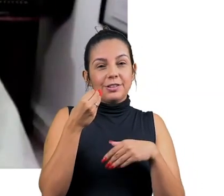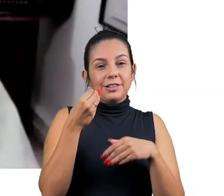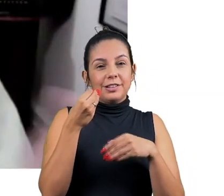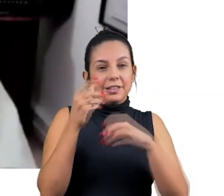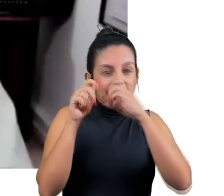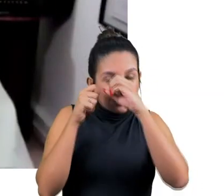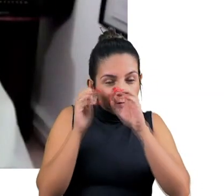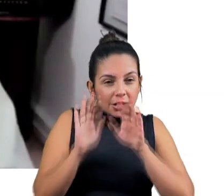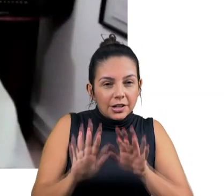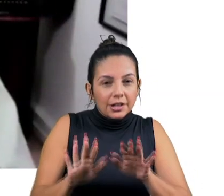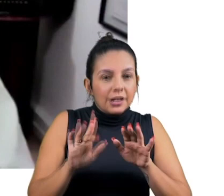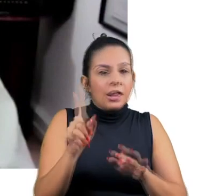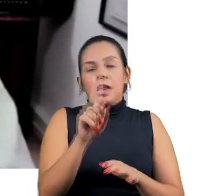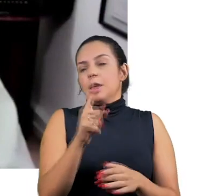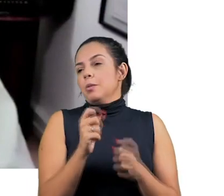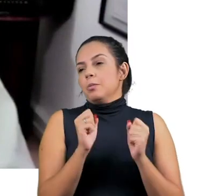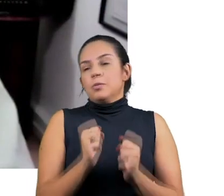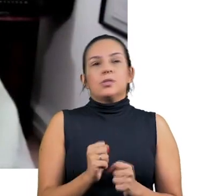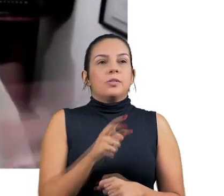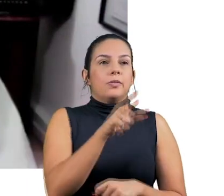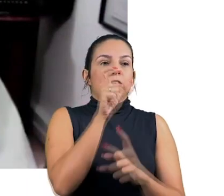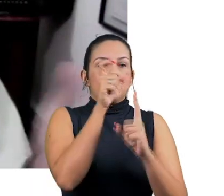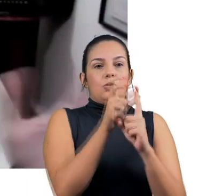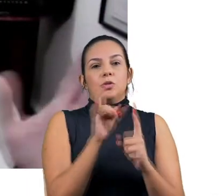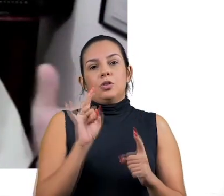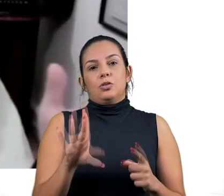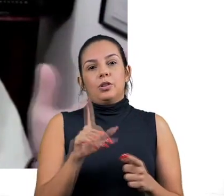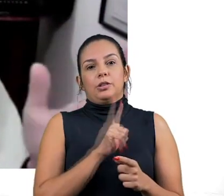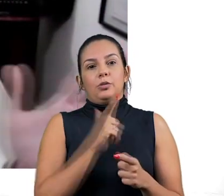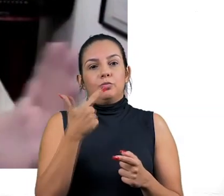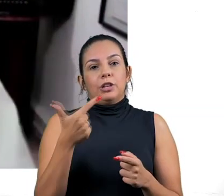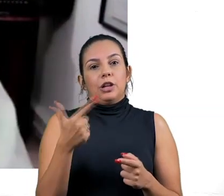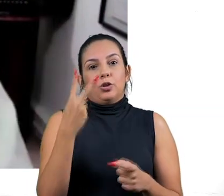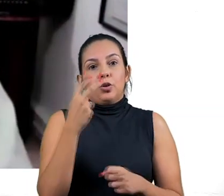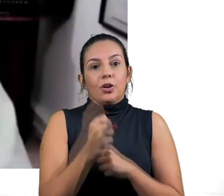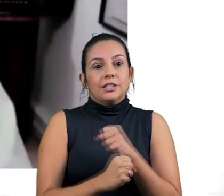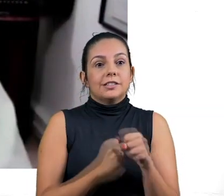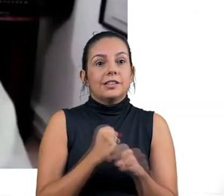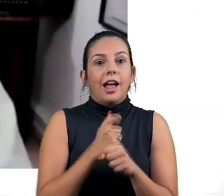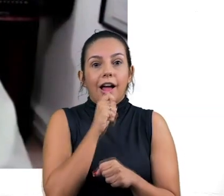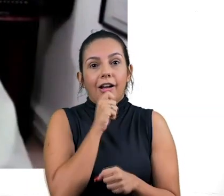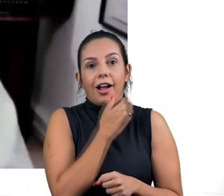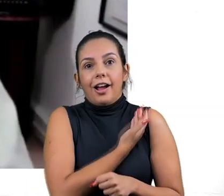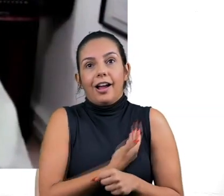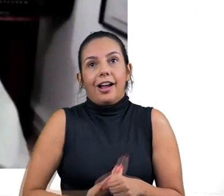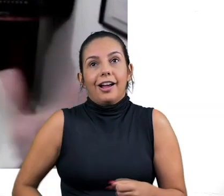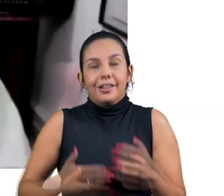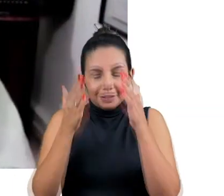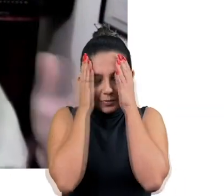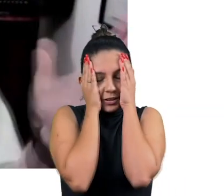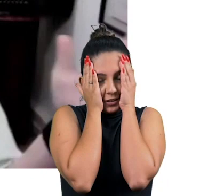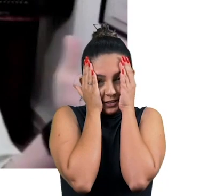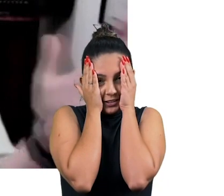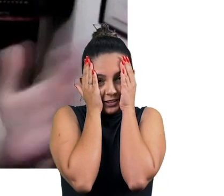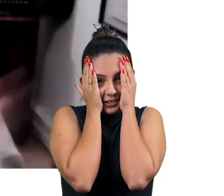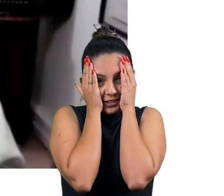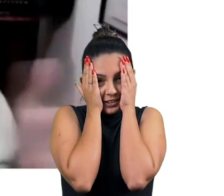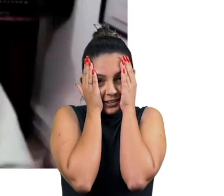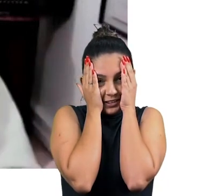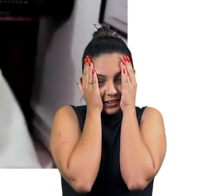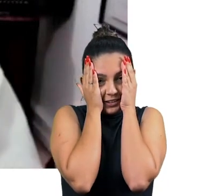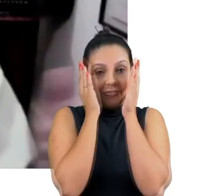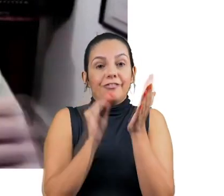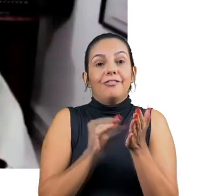não é possível que esse sujeito não tenha ainda nem 2 anos completos de mandato, né? Quer dizer, não é possível